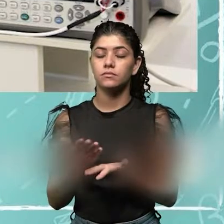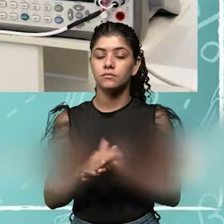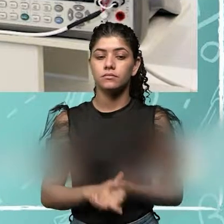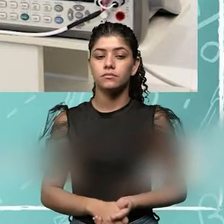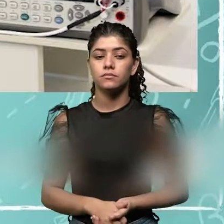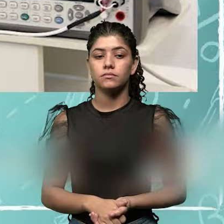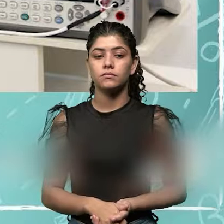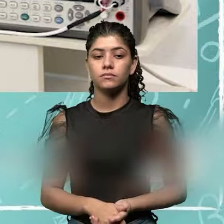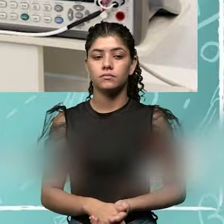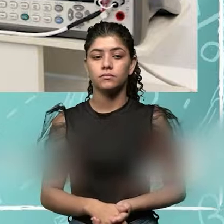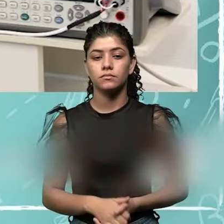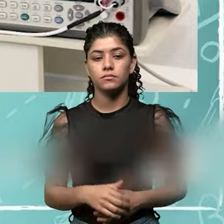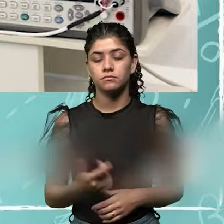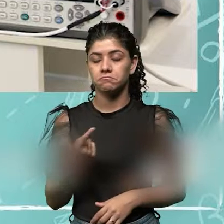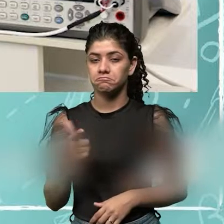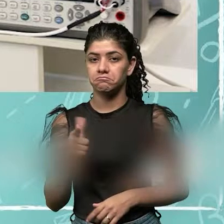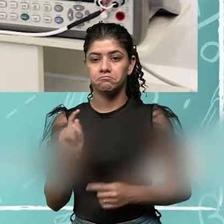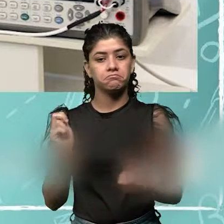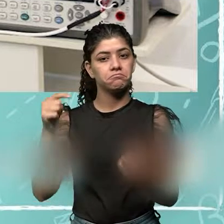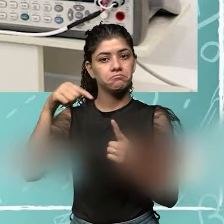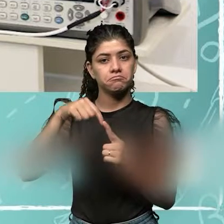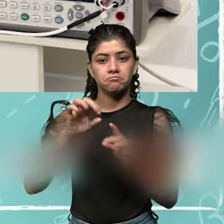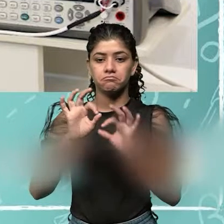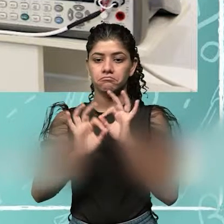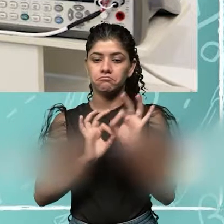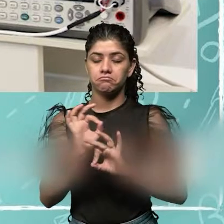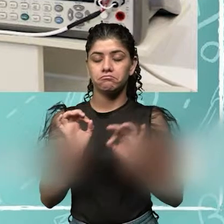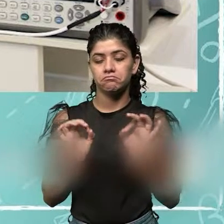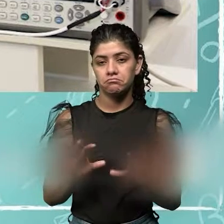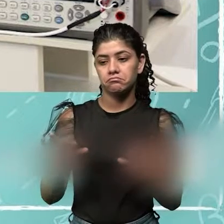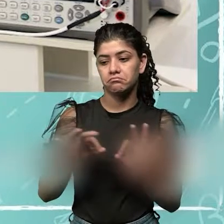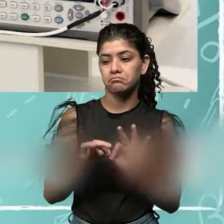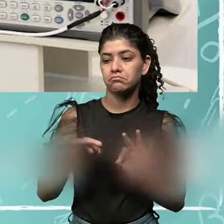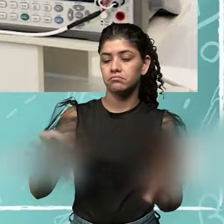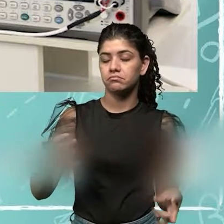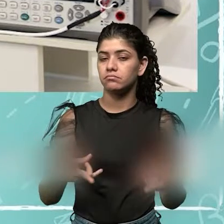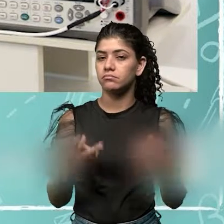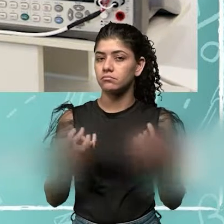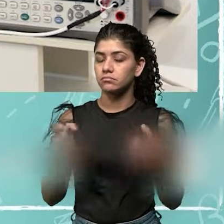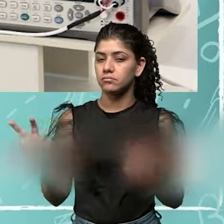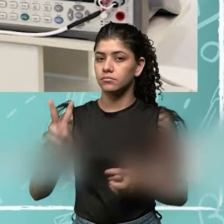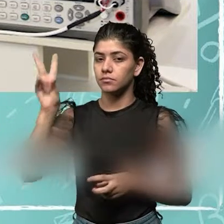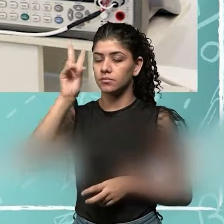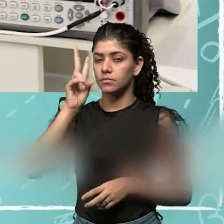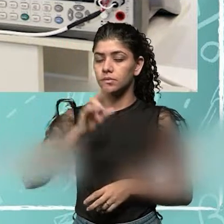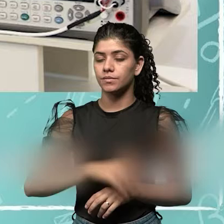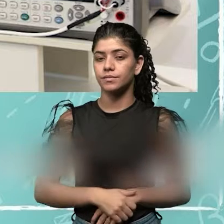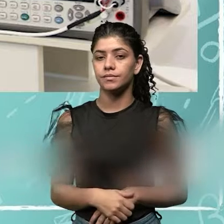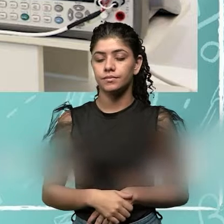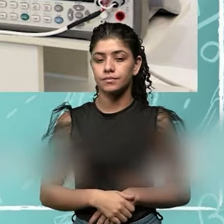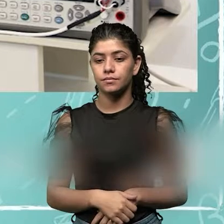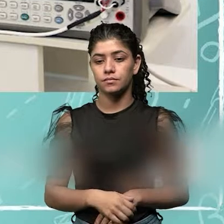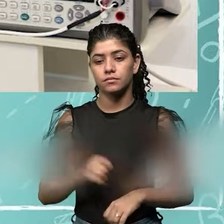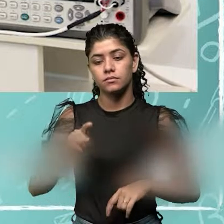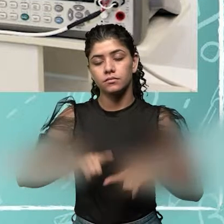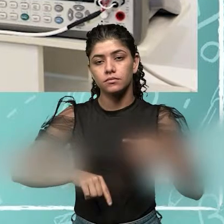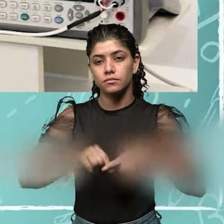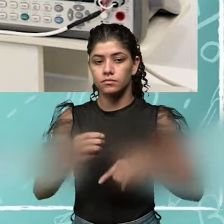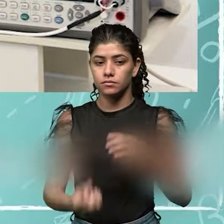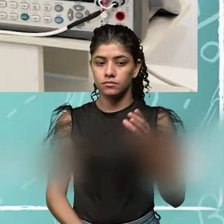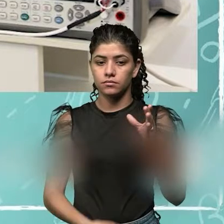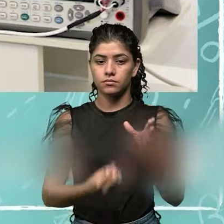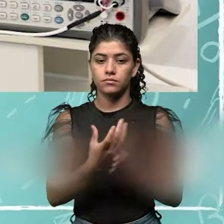metrologia. A metrologia não tem por fim somente reter, rejeitar ou identificar valores relativos aos